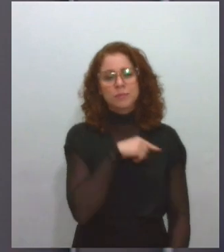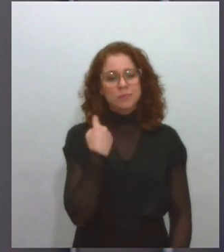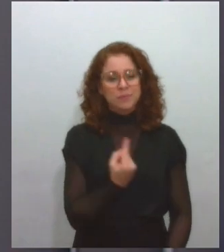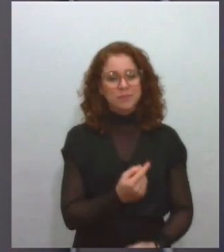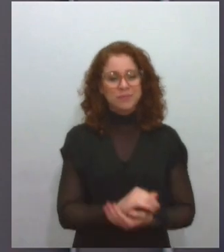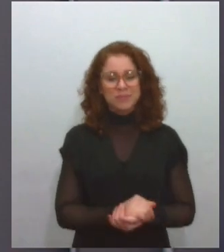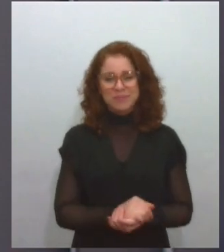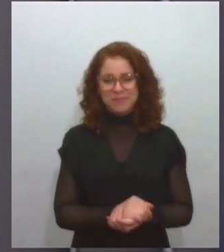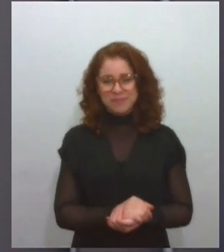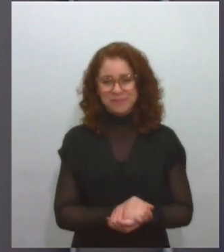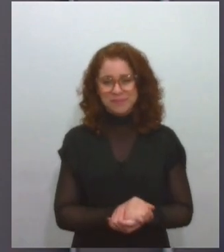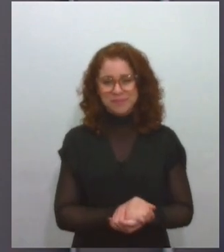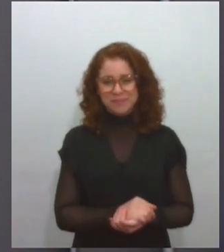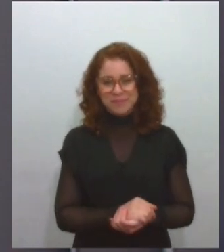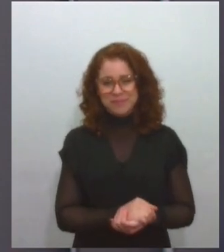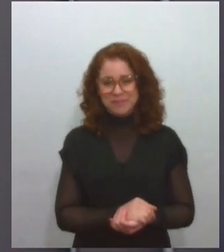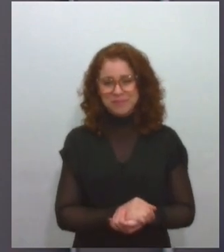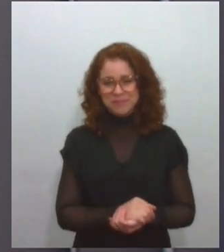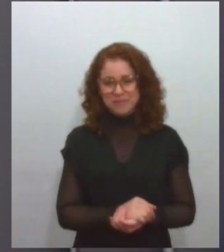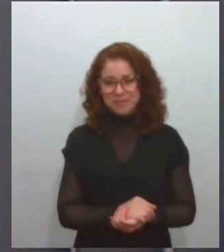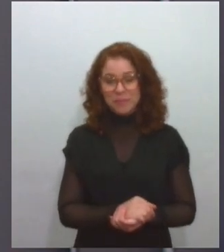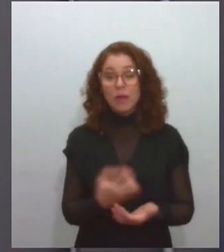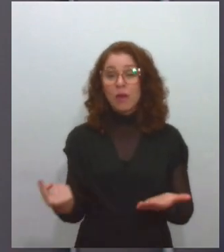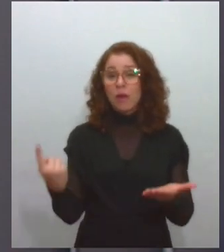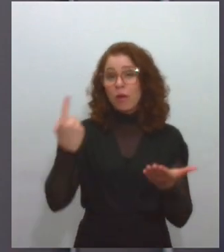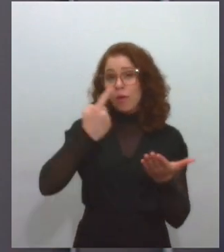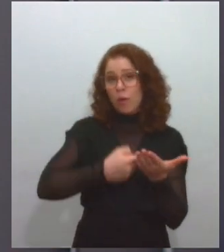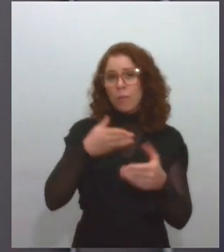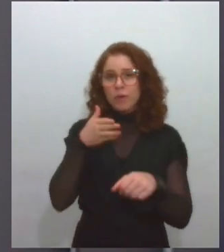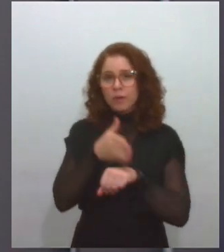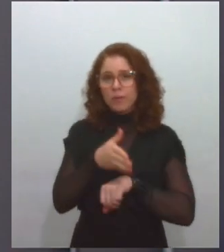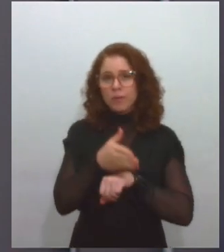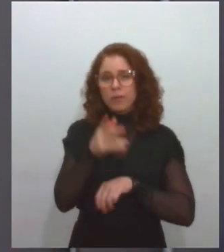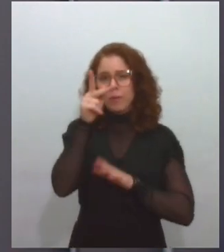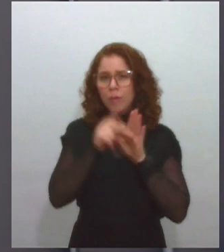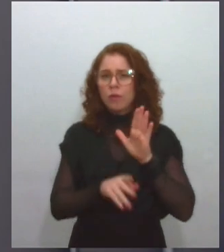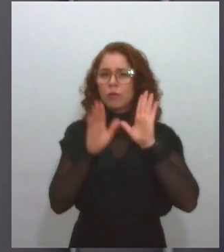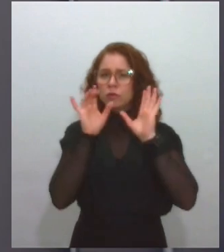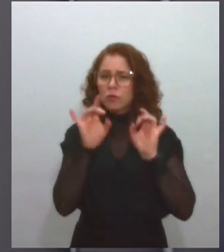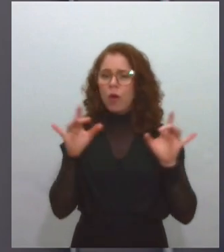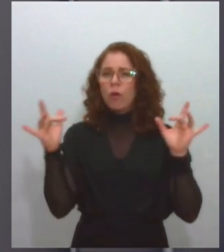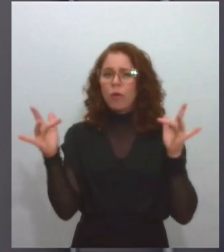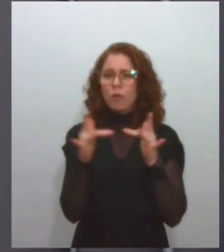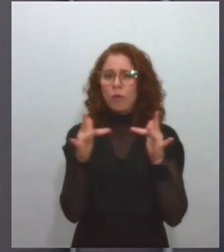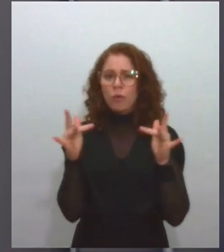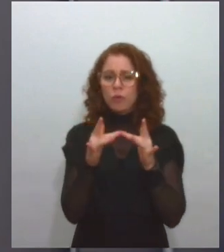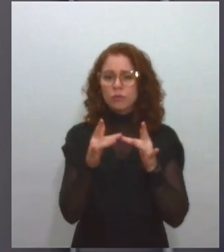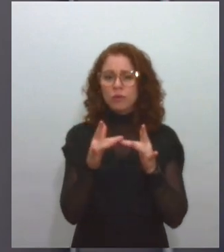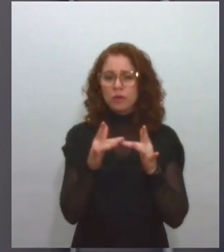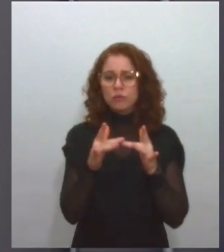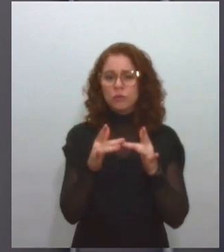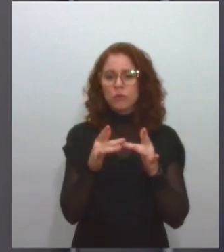Para agendar a participação do projeto, basta entrar em contato por meio dos telefones